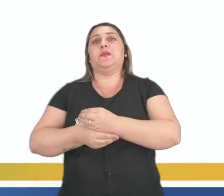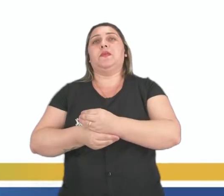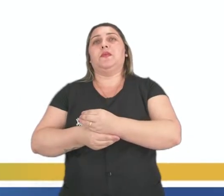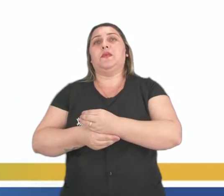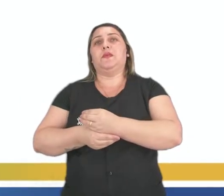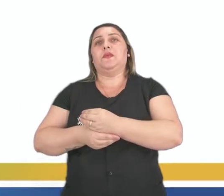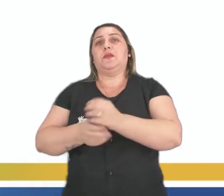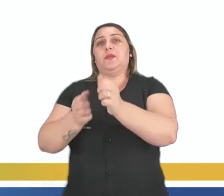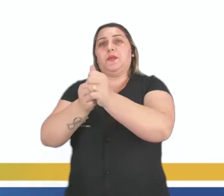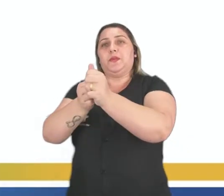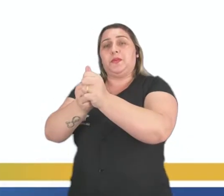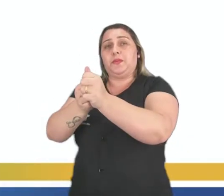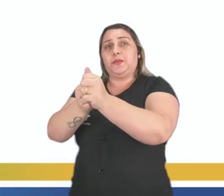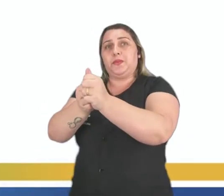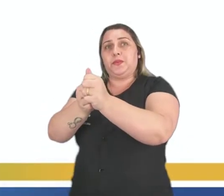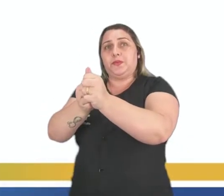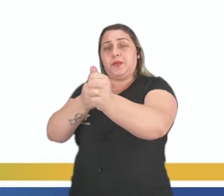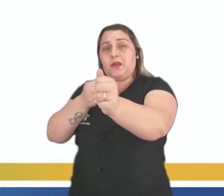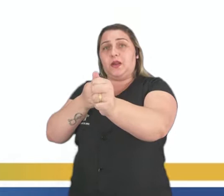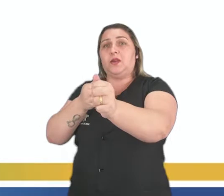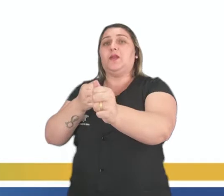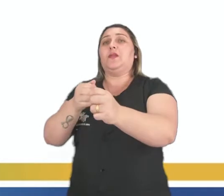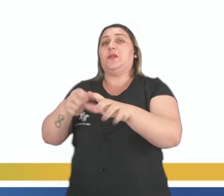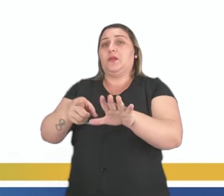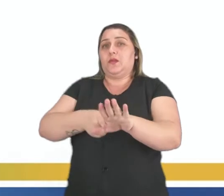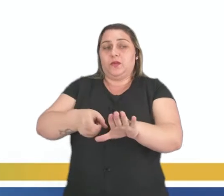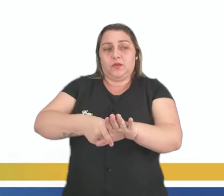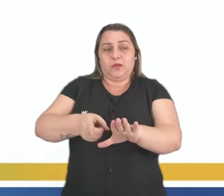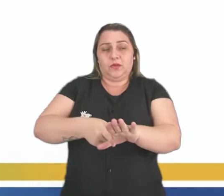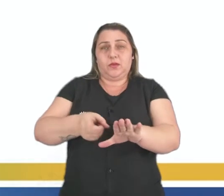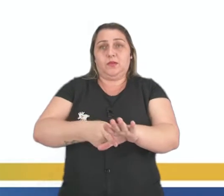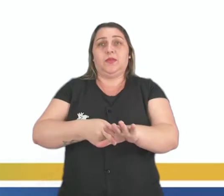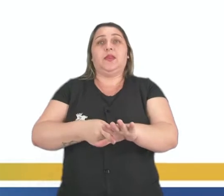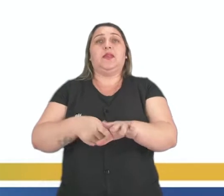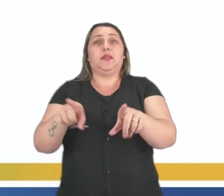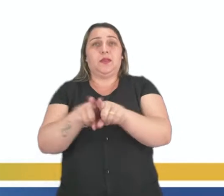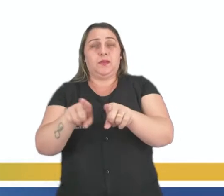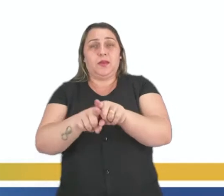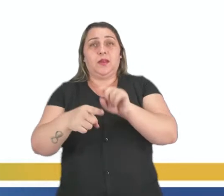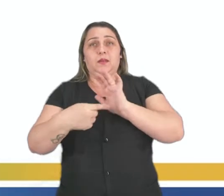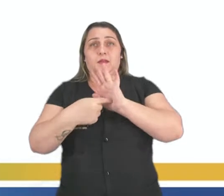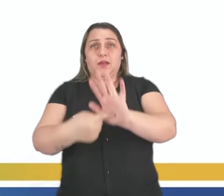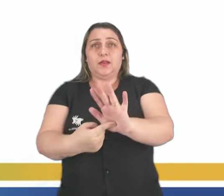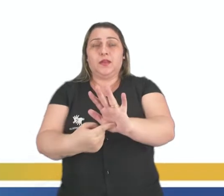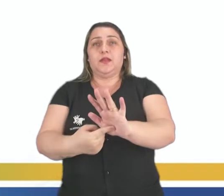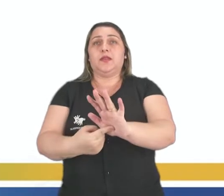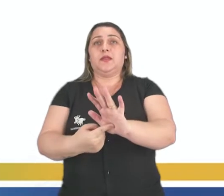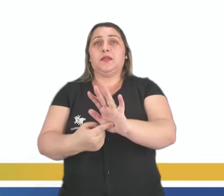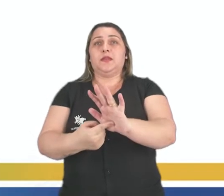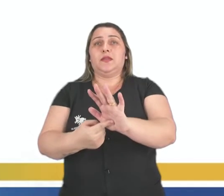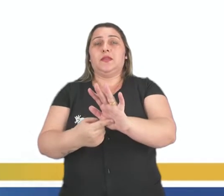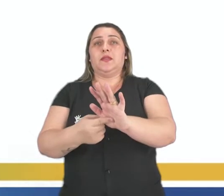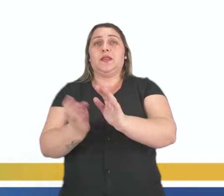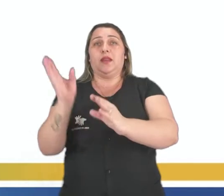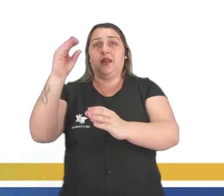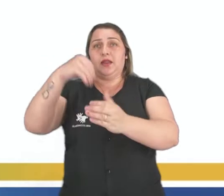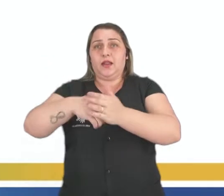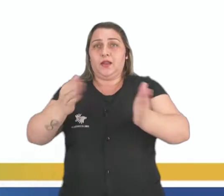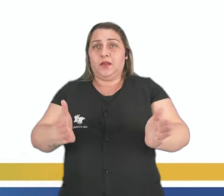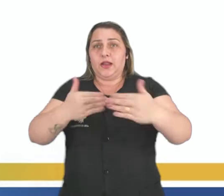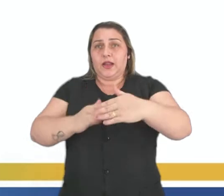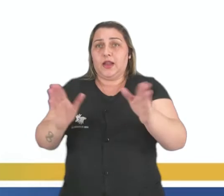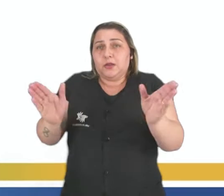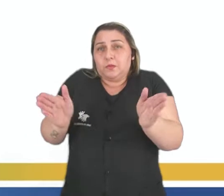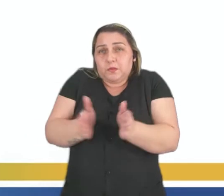tiros de arcos com os pés, ou mesmo apresentações espetaculares, tipo entrar em uma caixa do tamanho muito